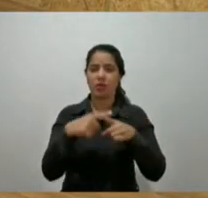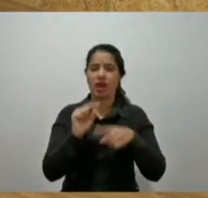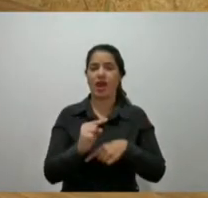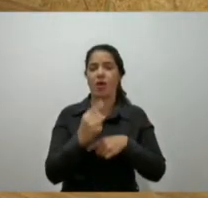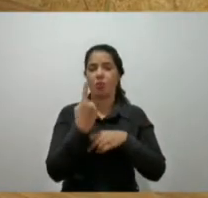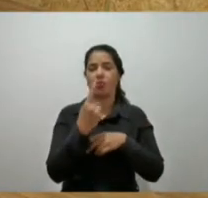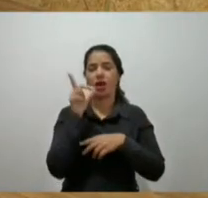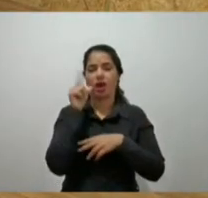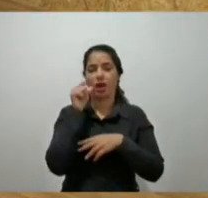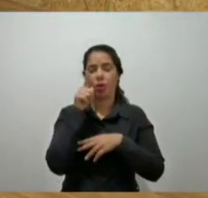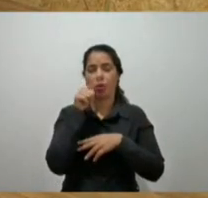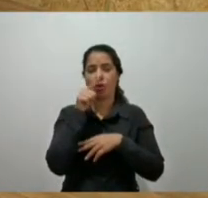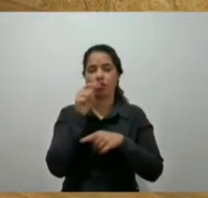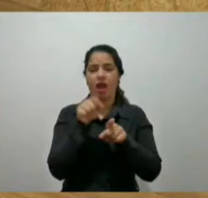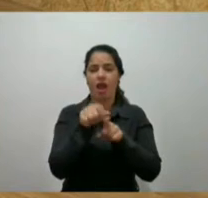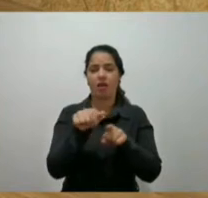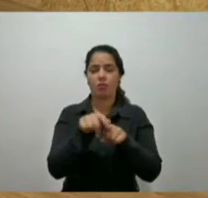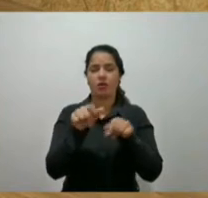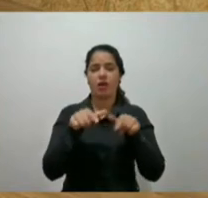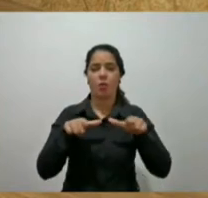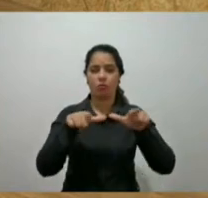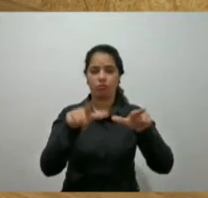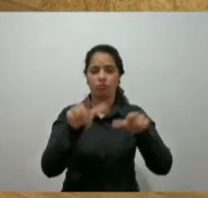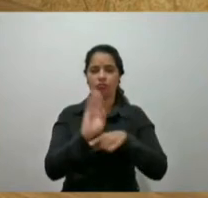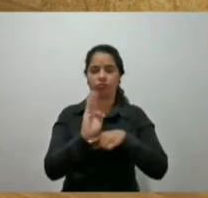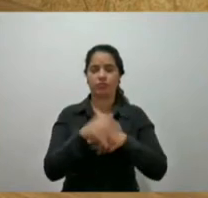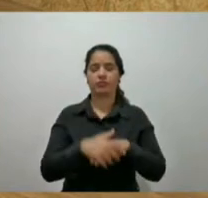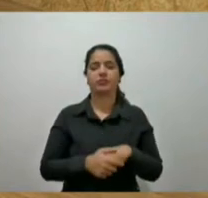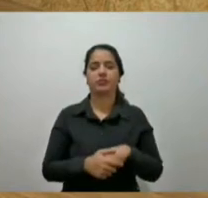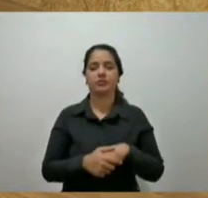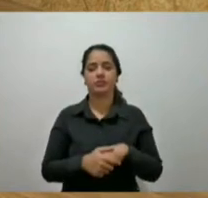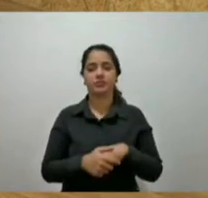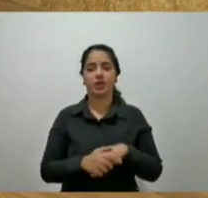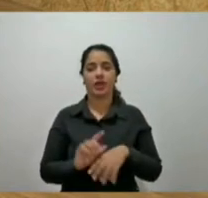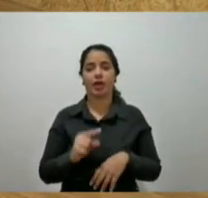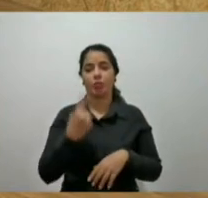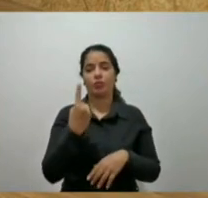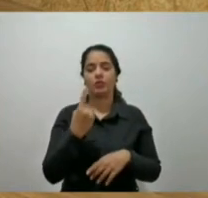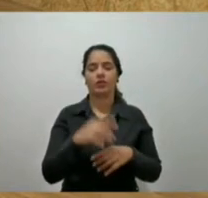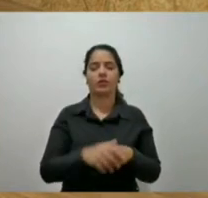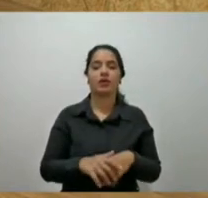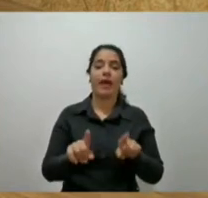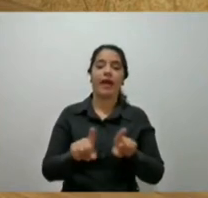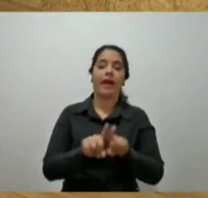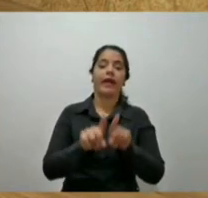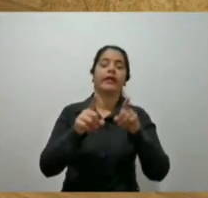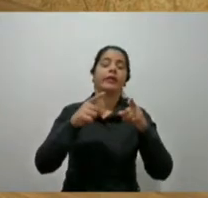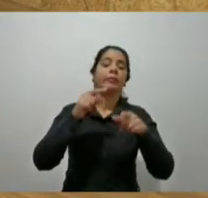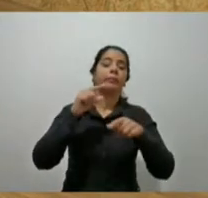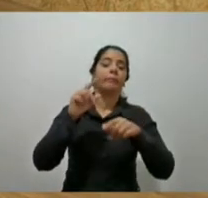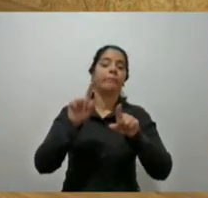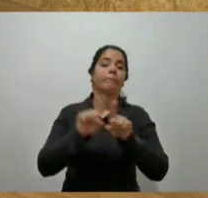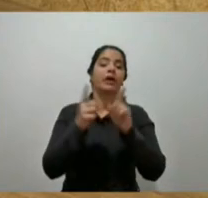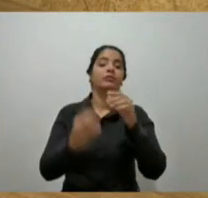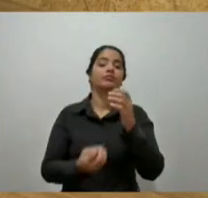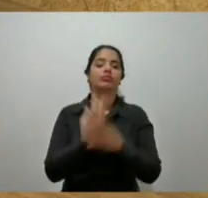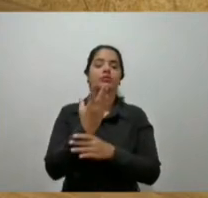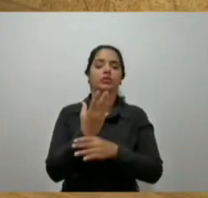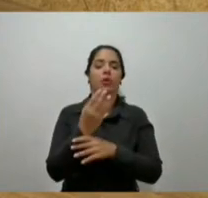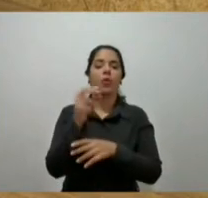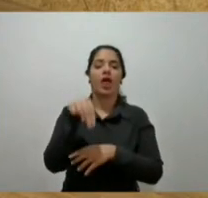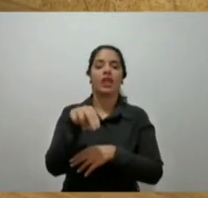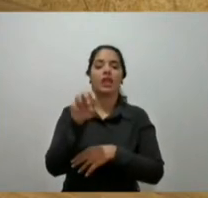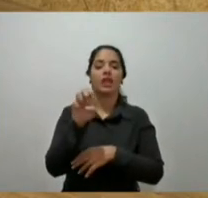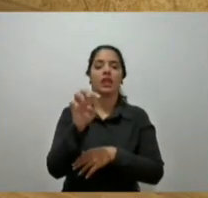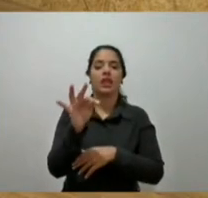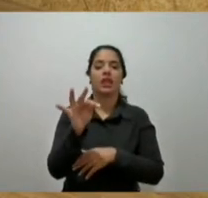era bravo com a companhia, mas não tinha alternativa. Veio o Netflix, todo mundo migrou, né? Então, do ponto de vista do investidor, quando uma empresa